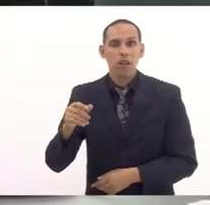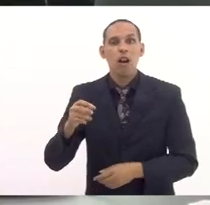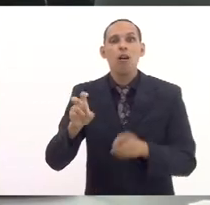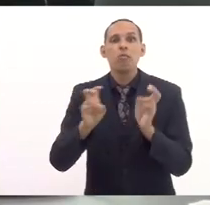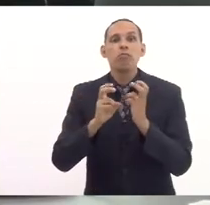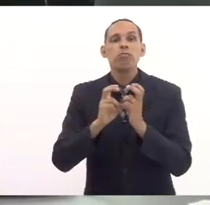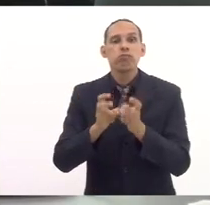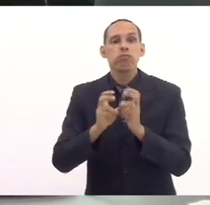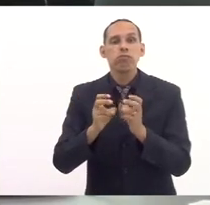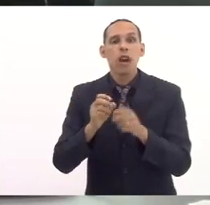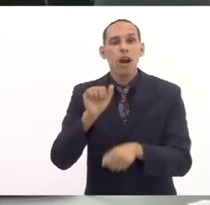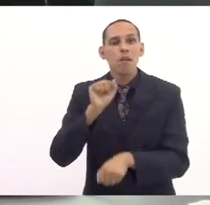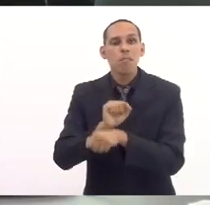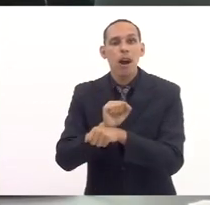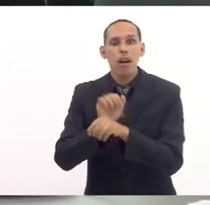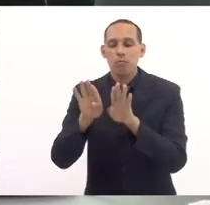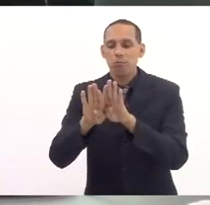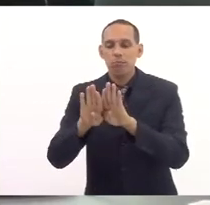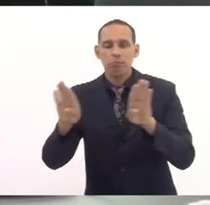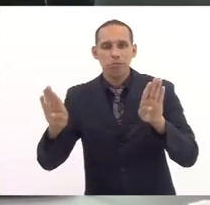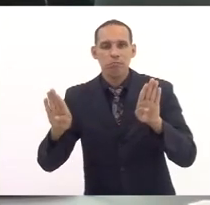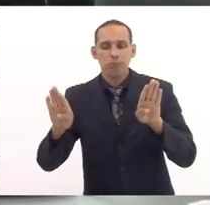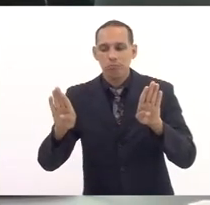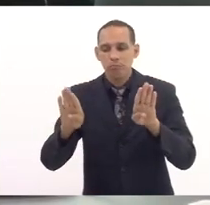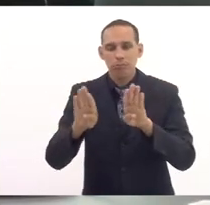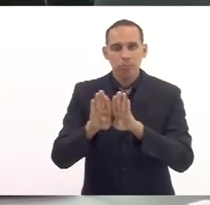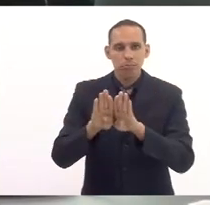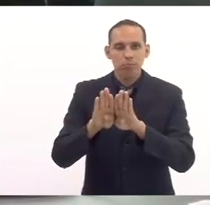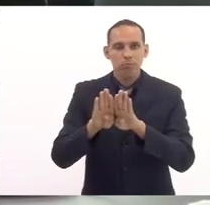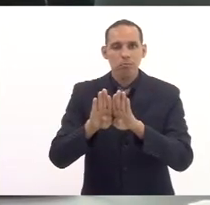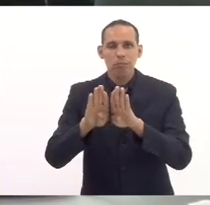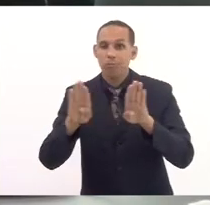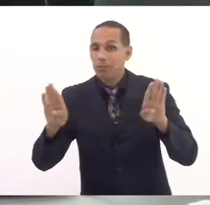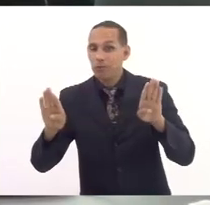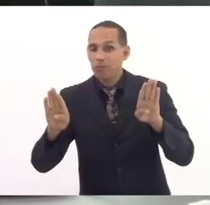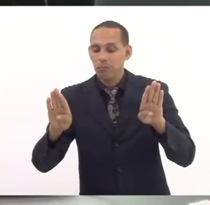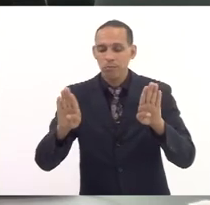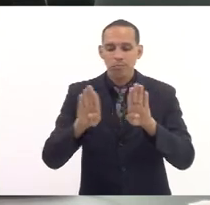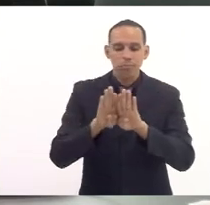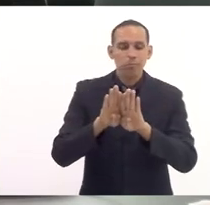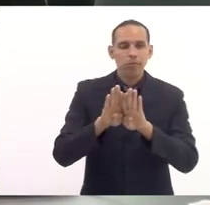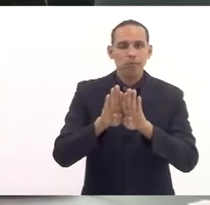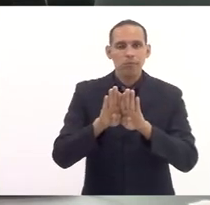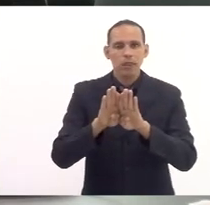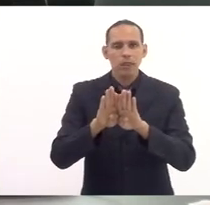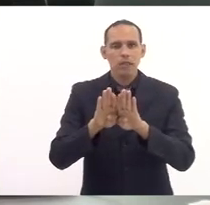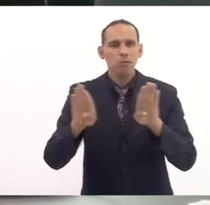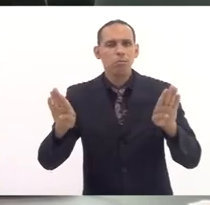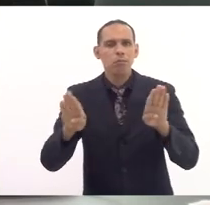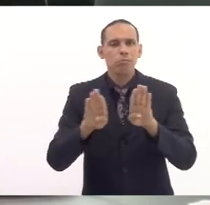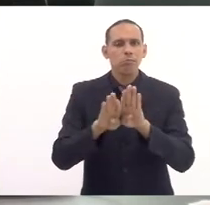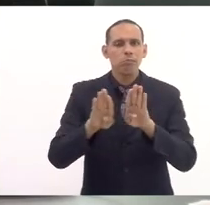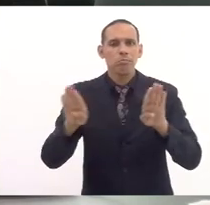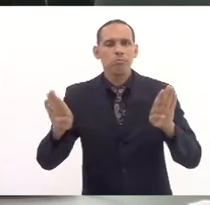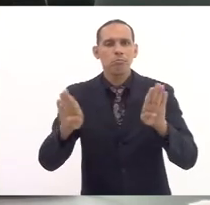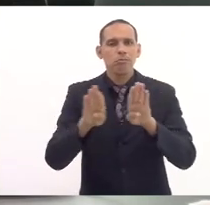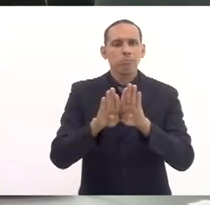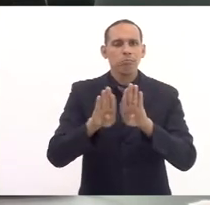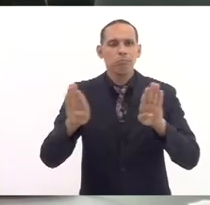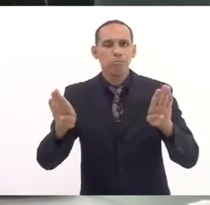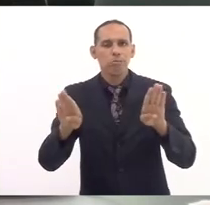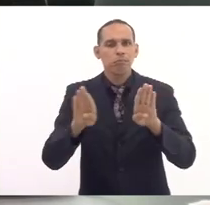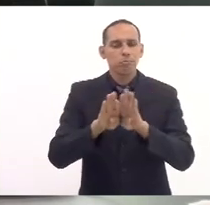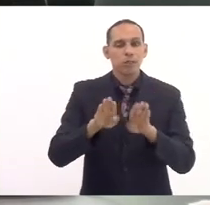Aí, normal. Aí, fechou a porta. Abriu a porta. Fechou a porta. Nós ficamos 12 minutos contados